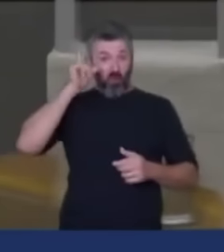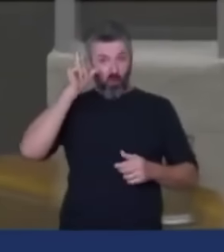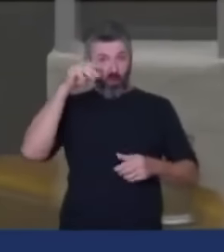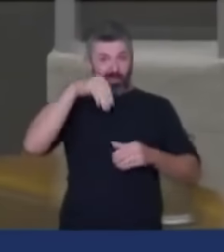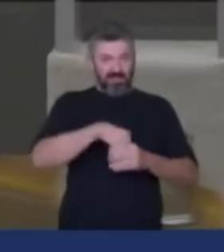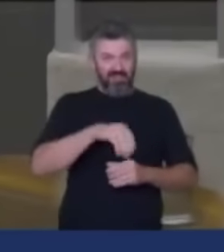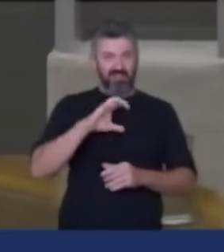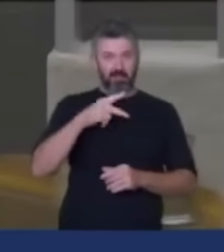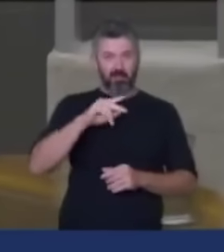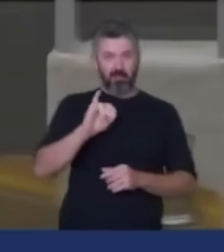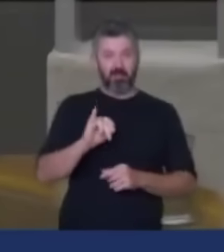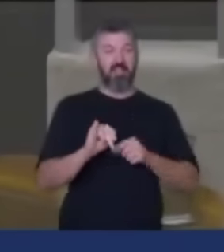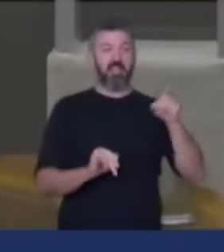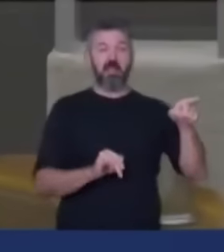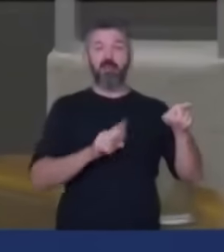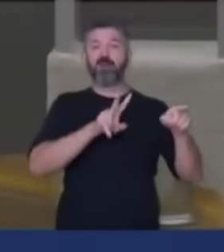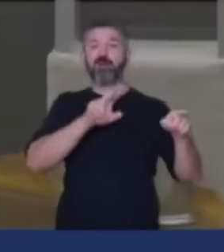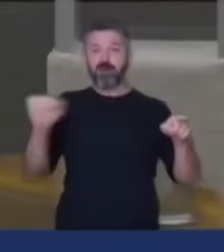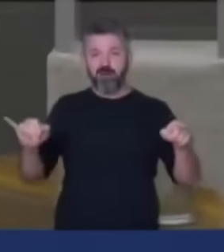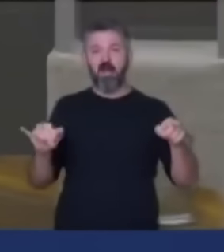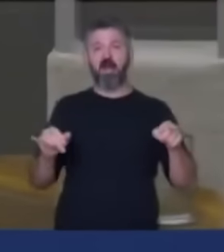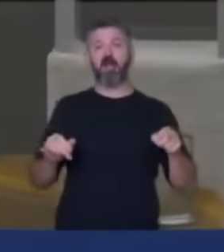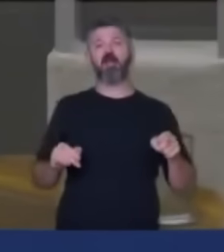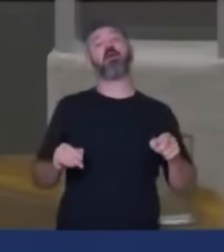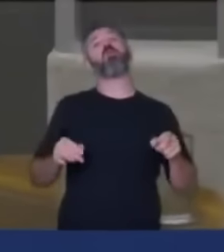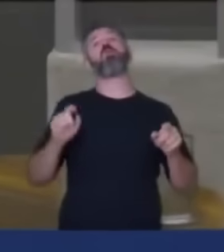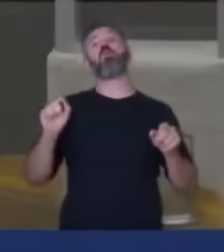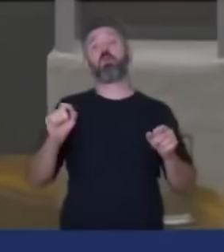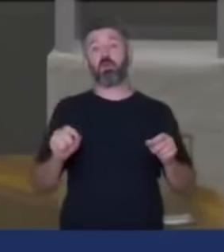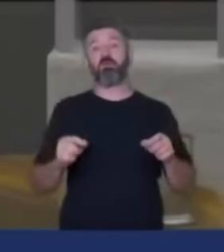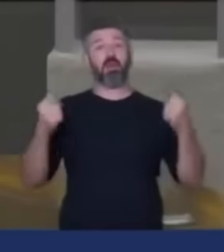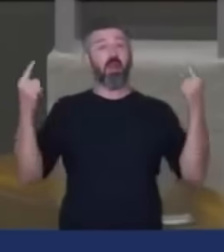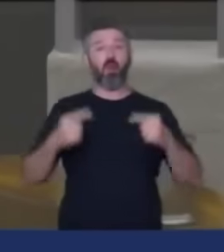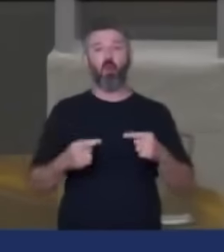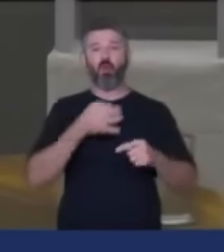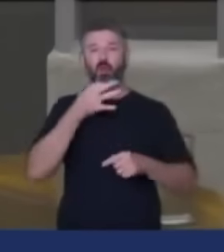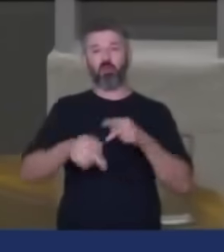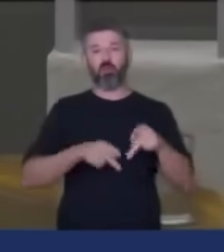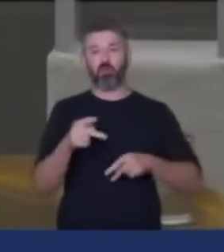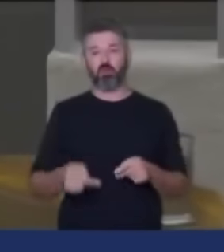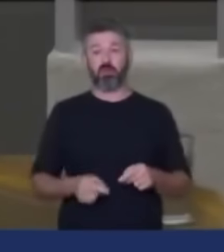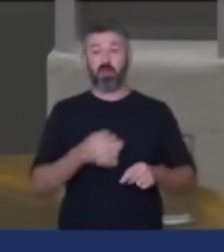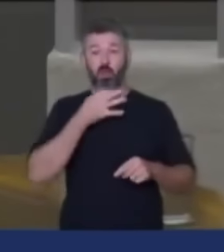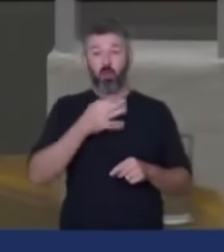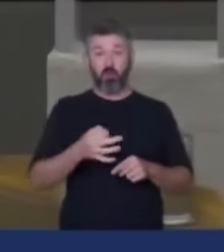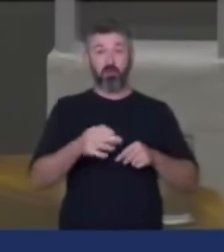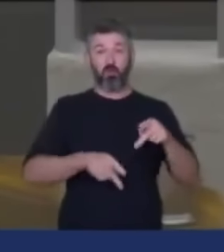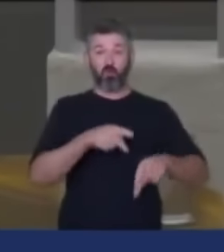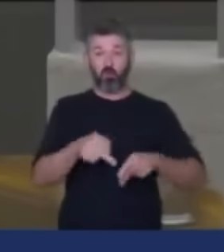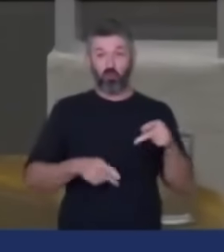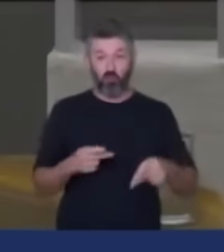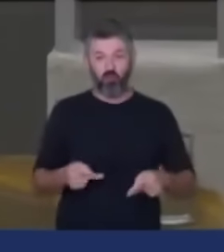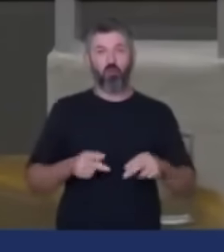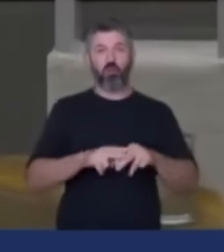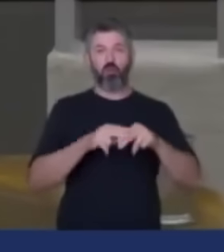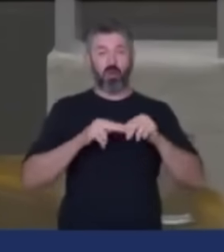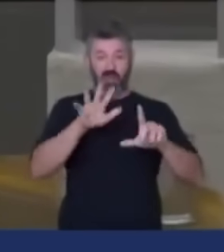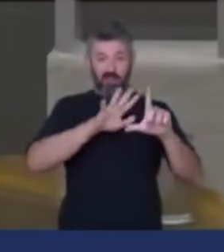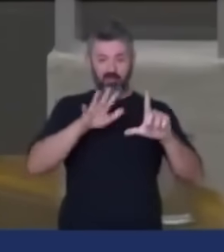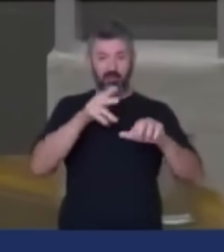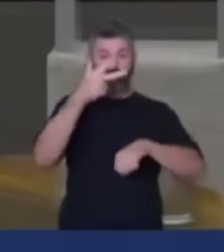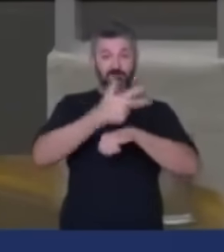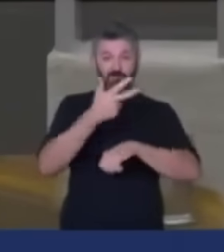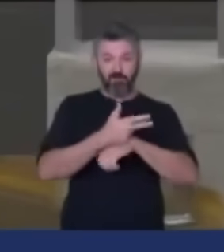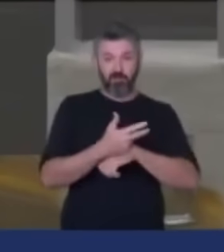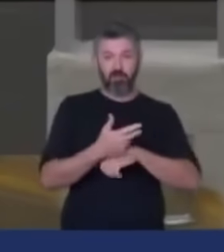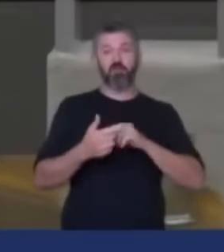cpmi ele vai de ele vai contra exatamente a opinião pública foi a opinião pública baseada nas imagens nos vídeos que